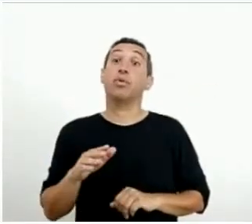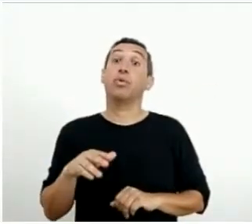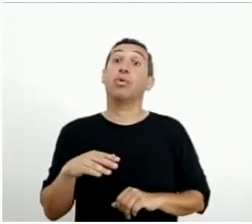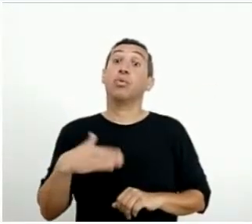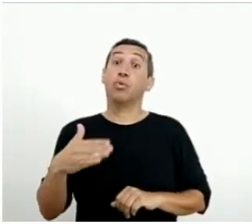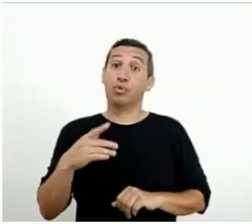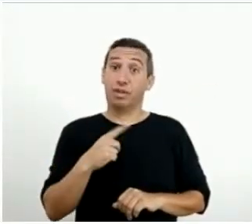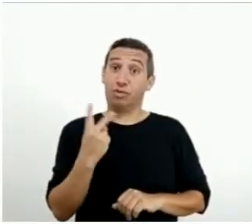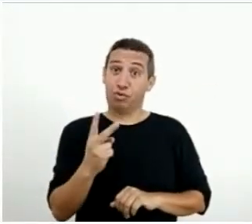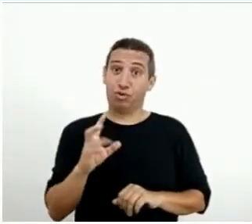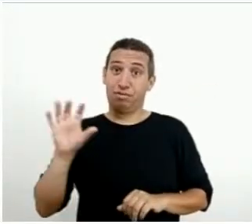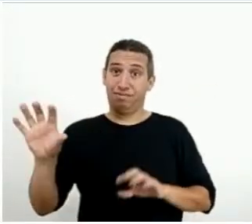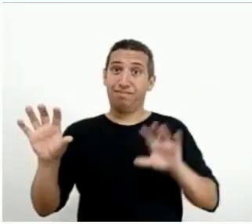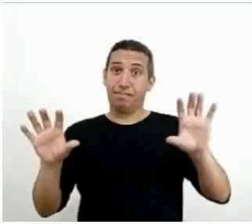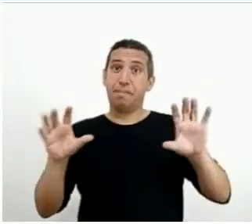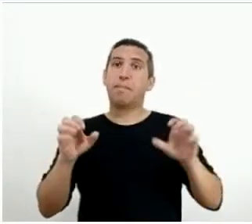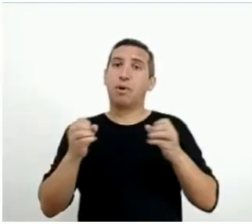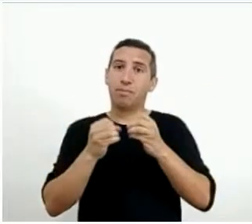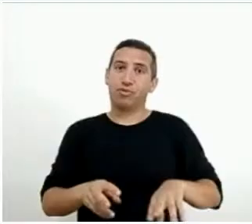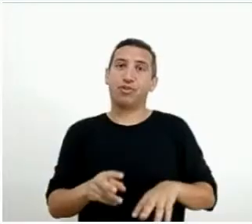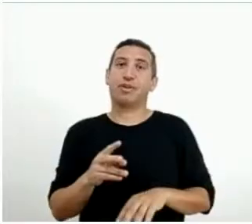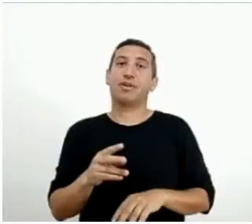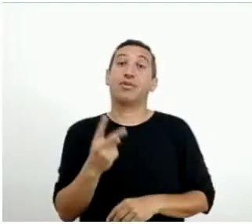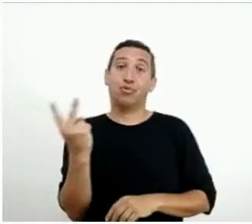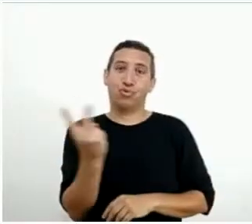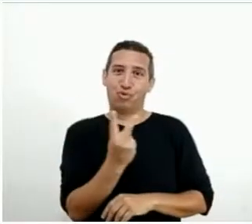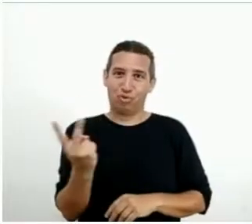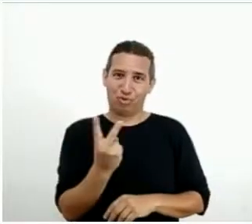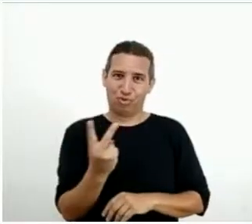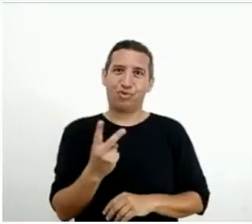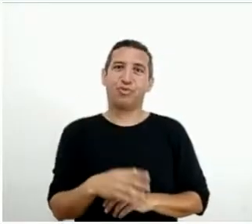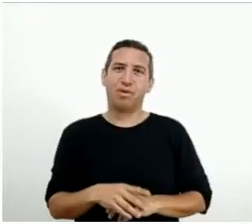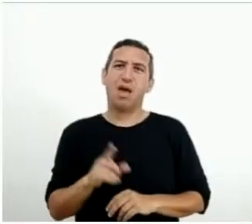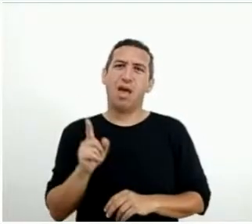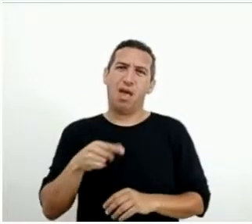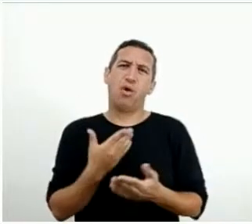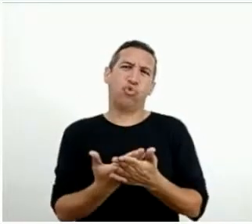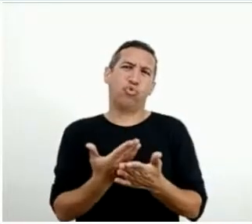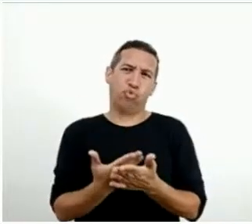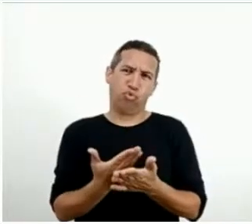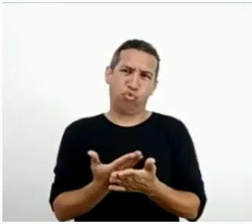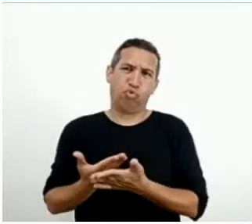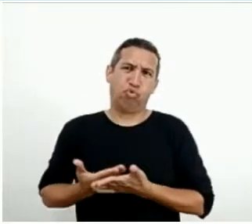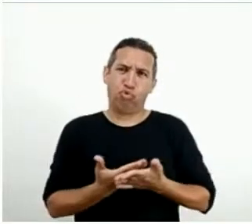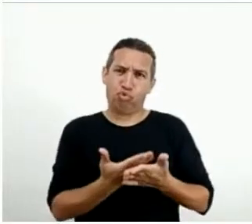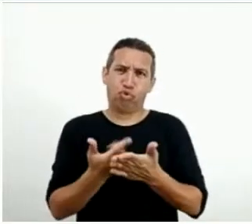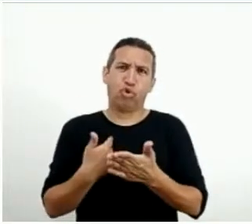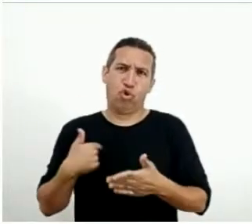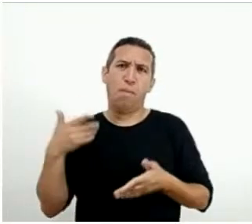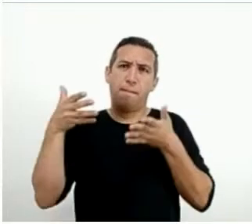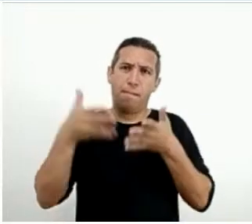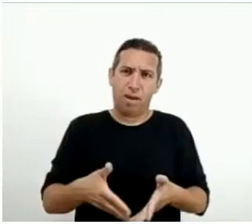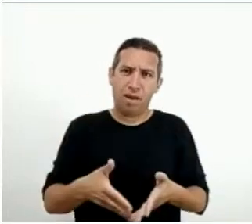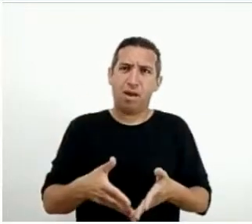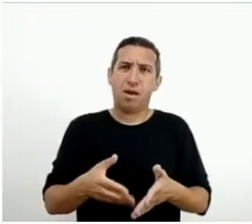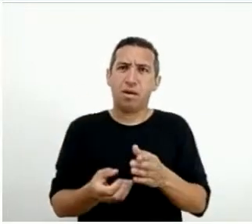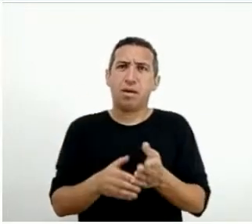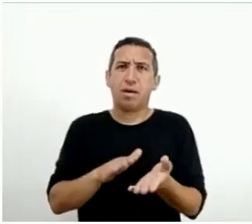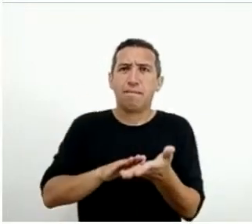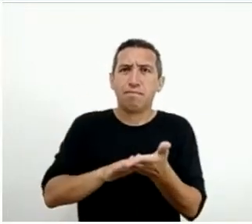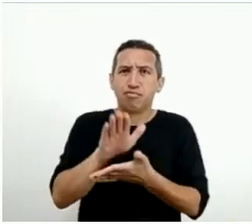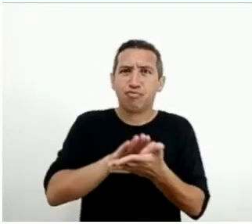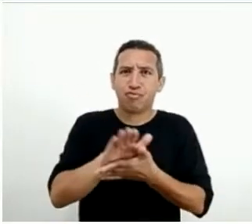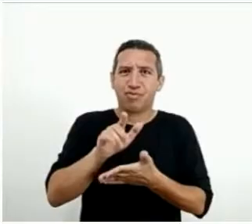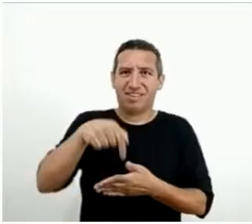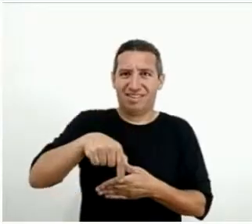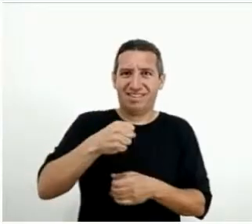prejuízo nas duas áreas. Esse é um estudo em que eu fiz parte, que saiu publicado esse ano, em que a